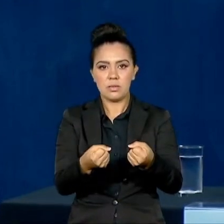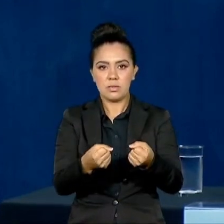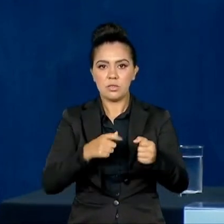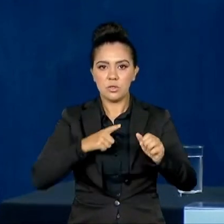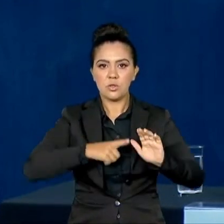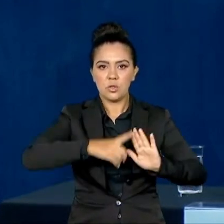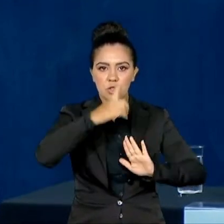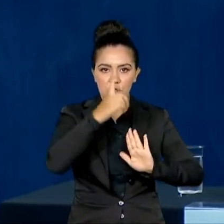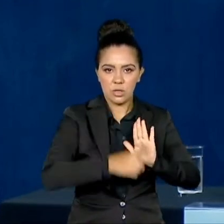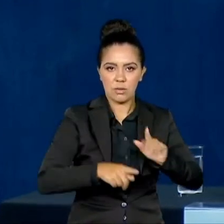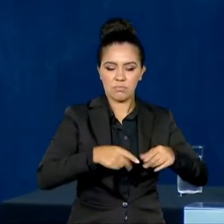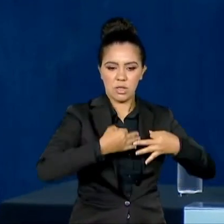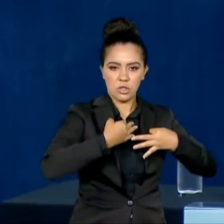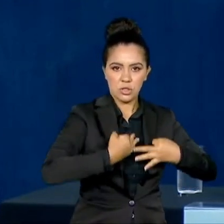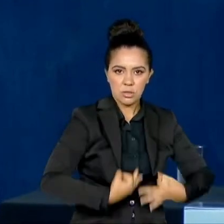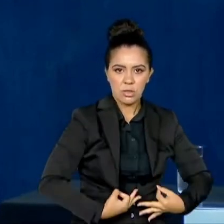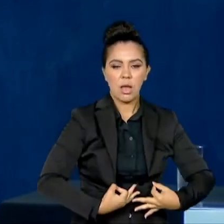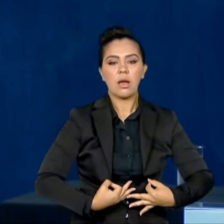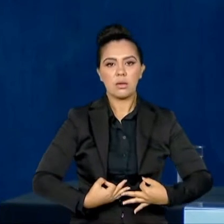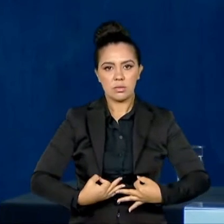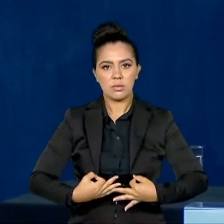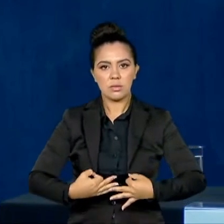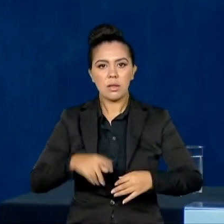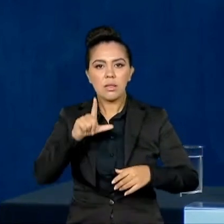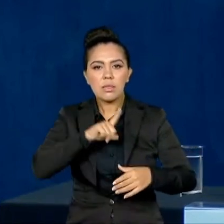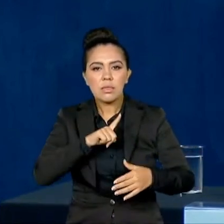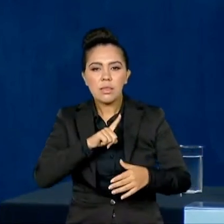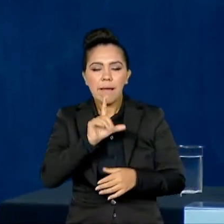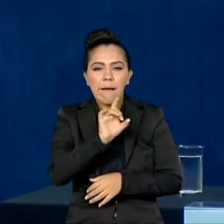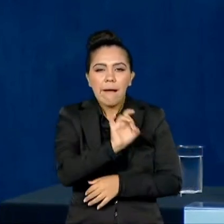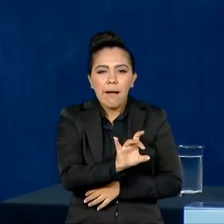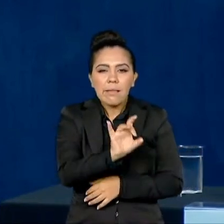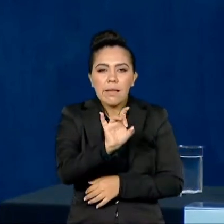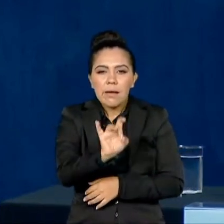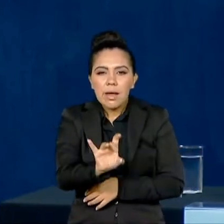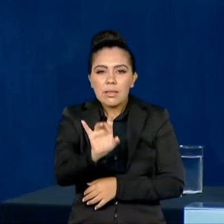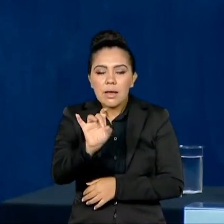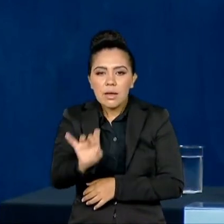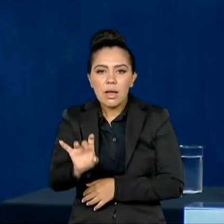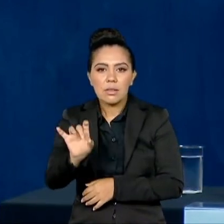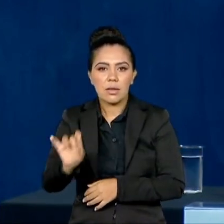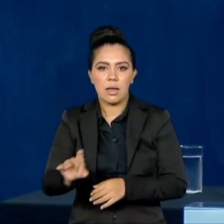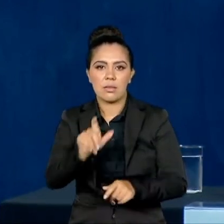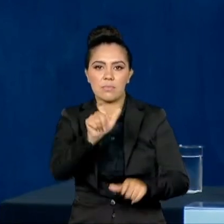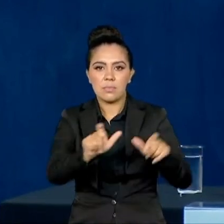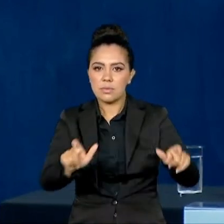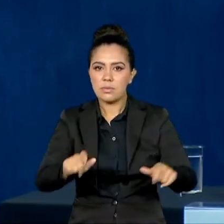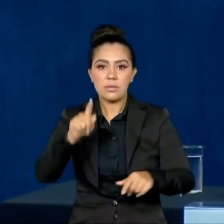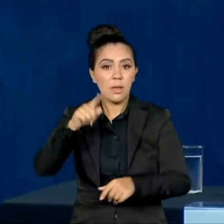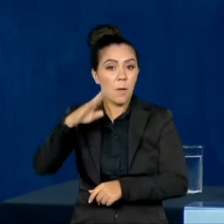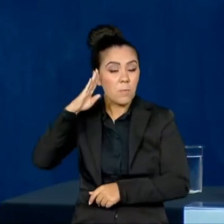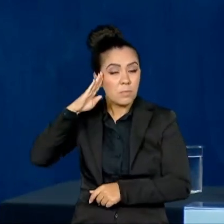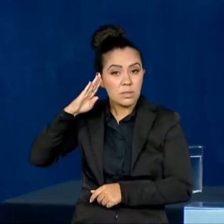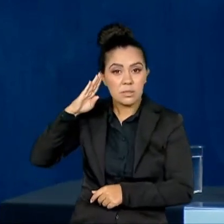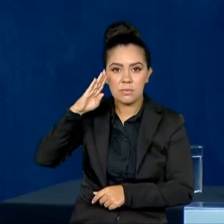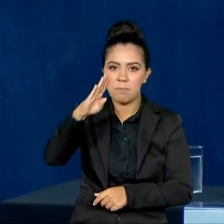inerentes à dignidade que peculiariza cada ser humano deve ser o nosso norte